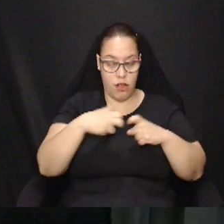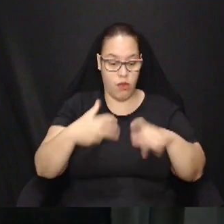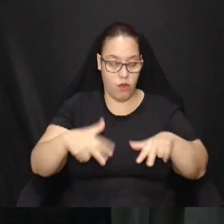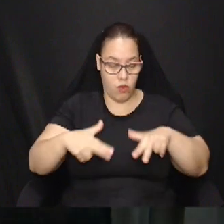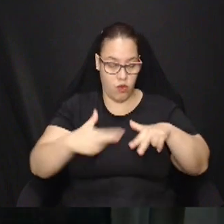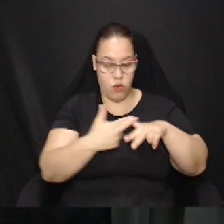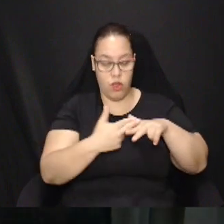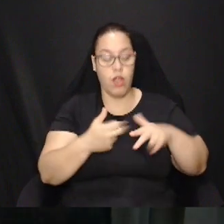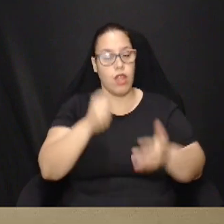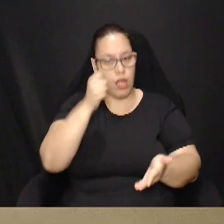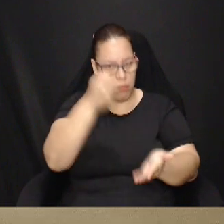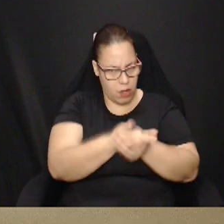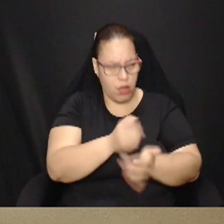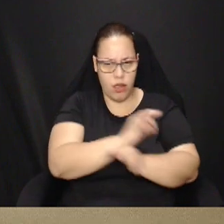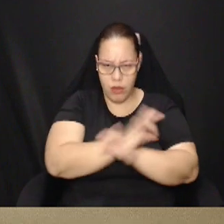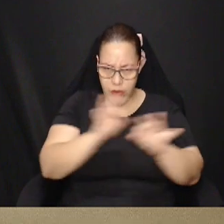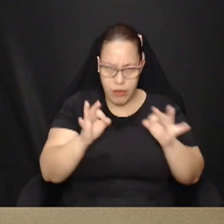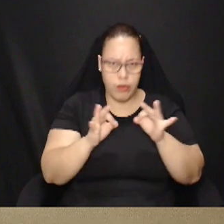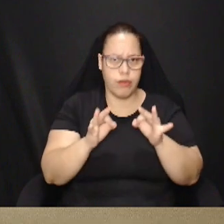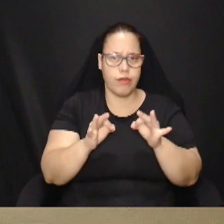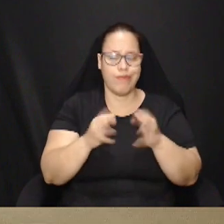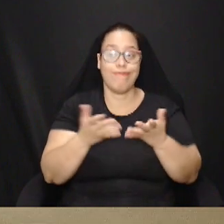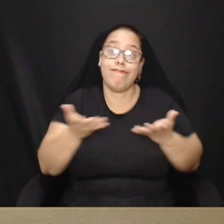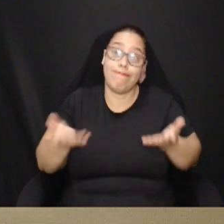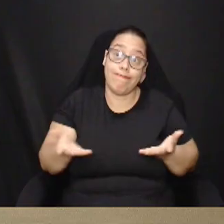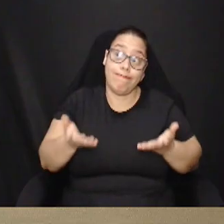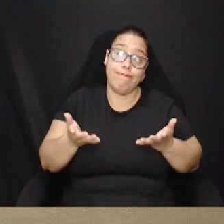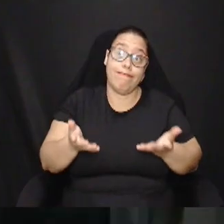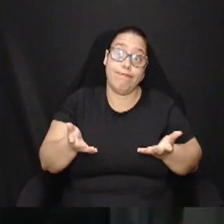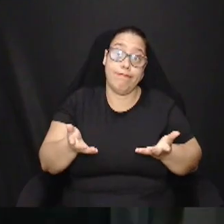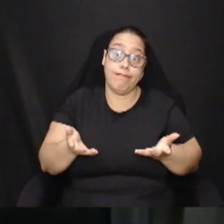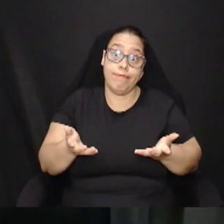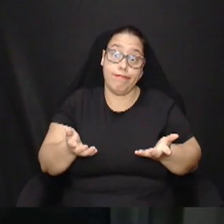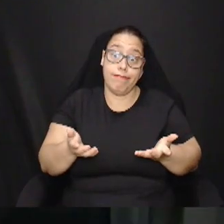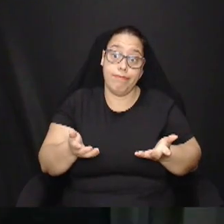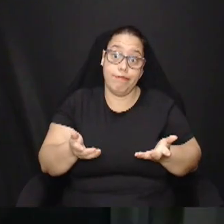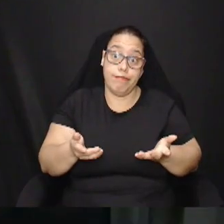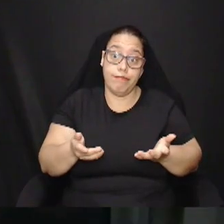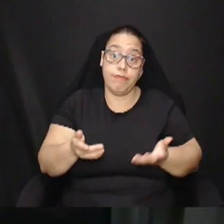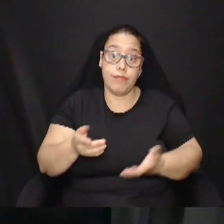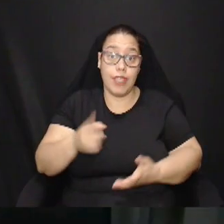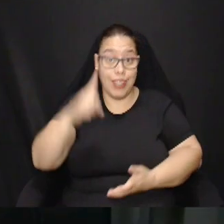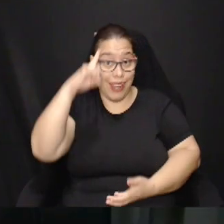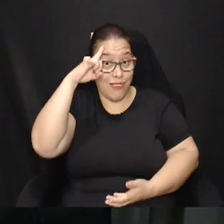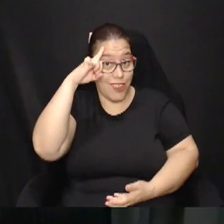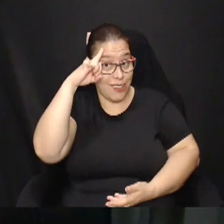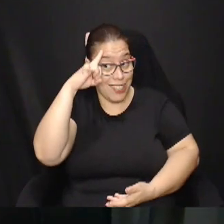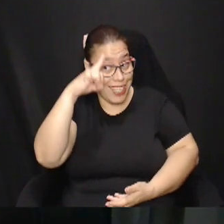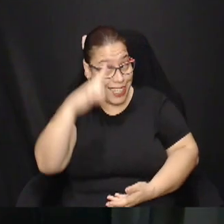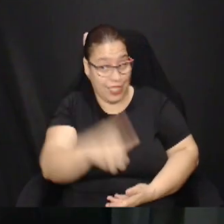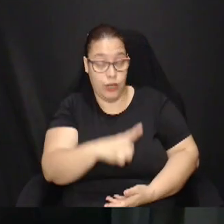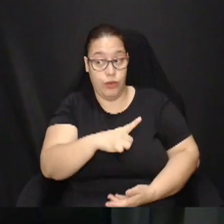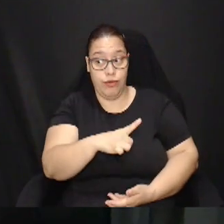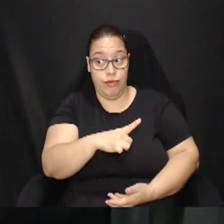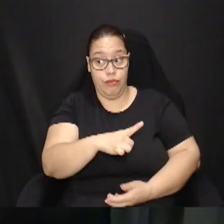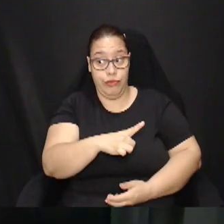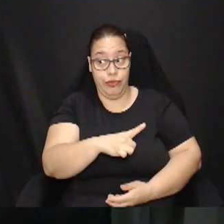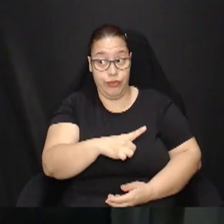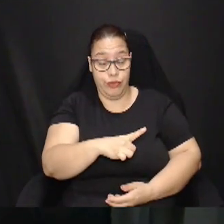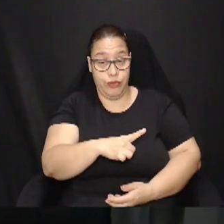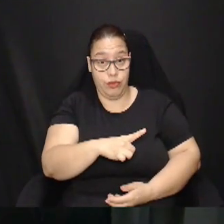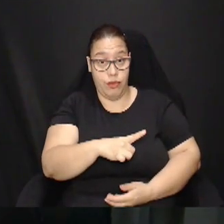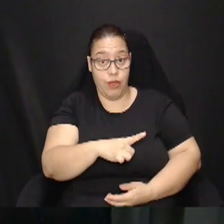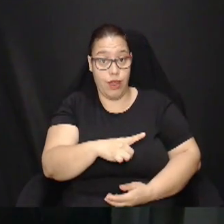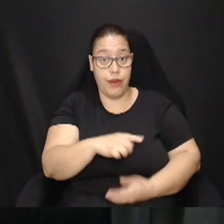Perfeito. Consequentemente, tem que fazer decisões. E a decisão nos sistemas